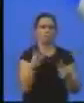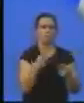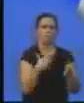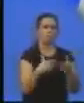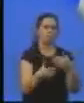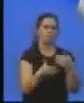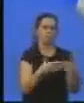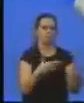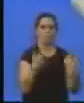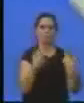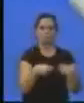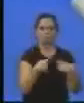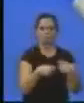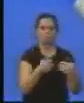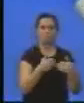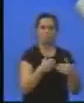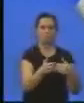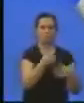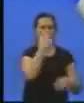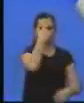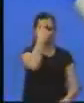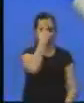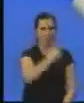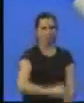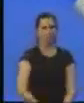velocidades. Depende do tempo.